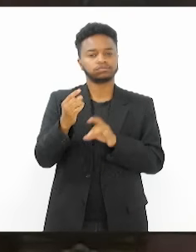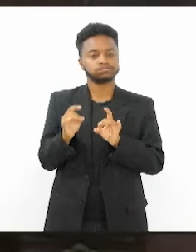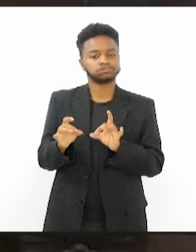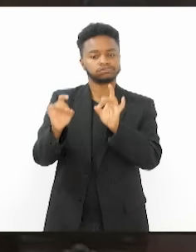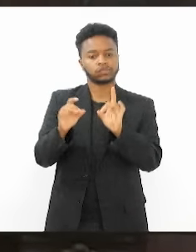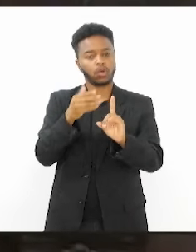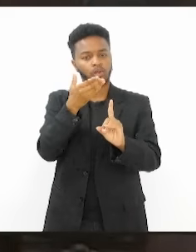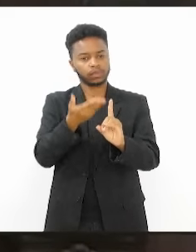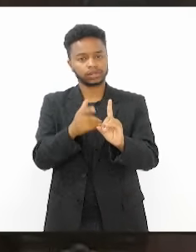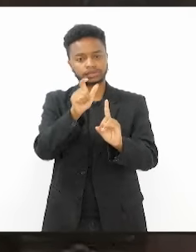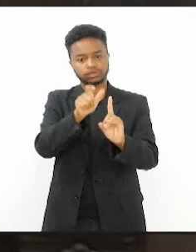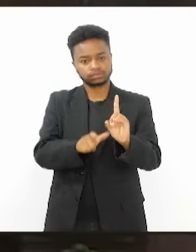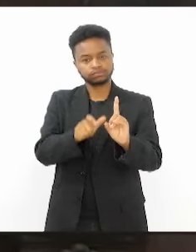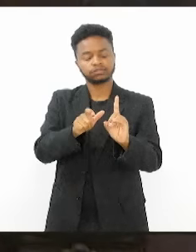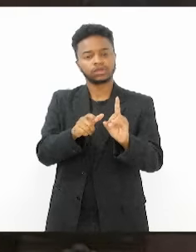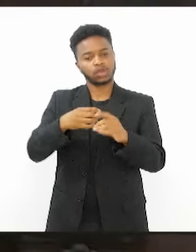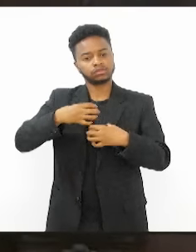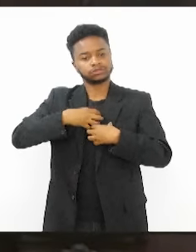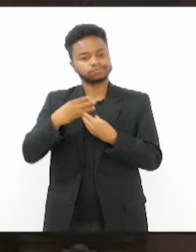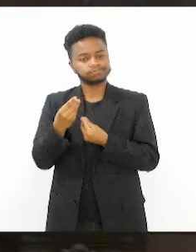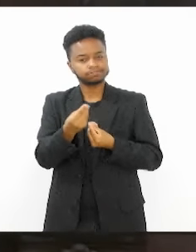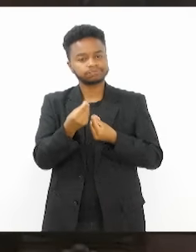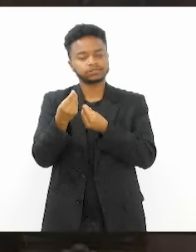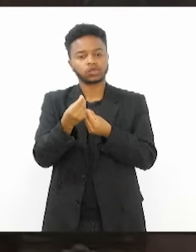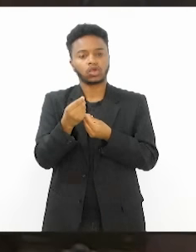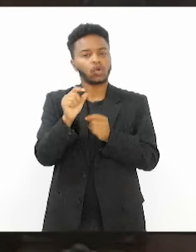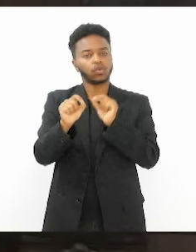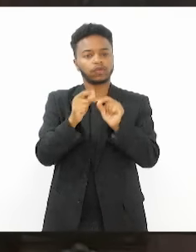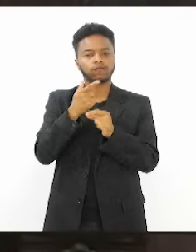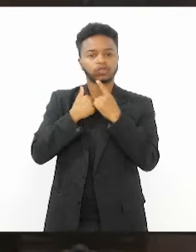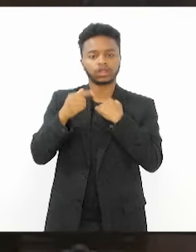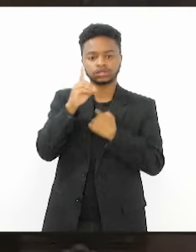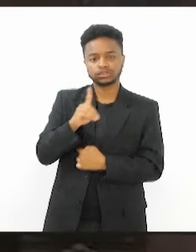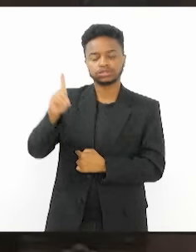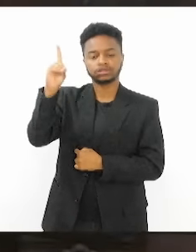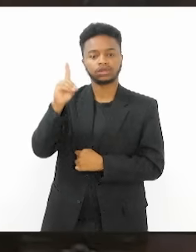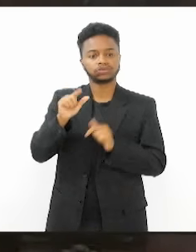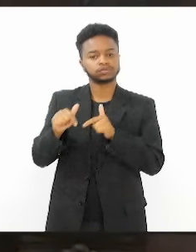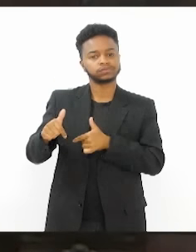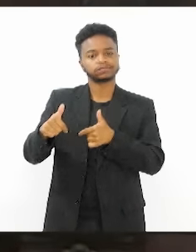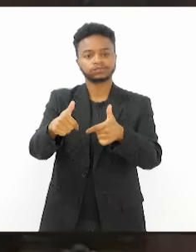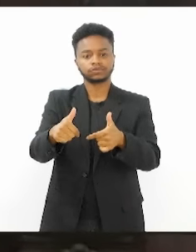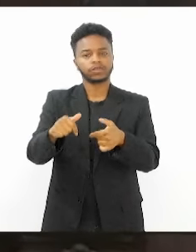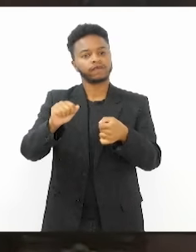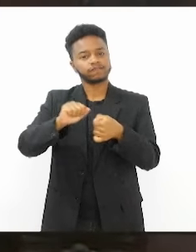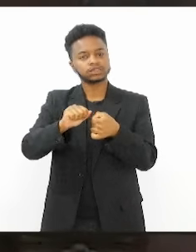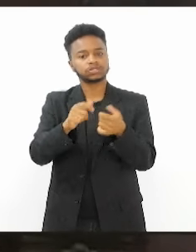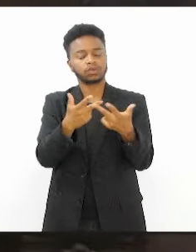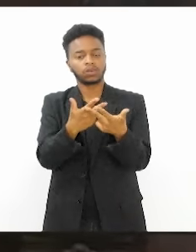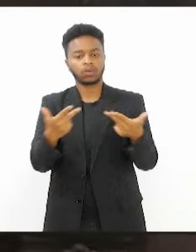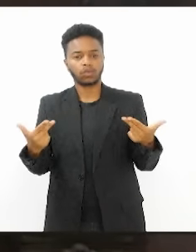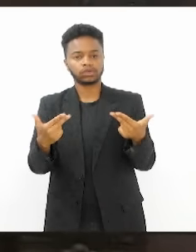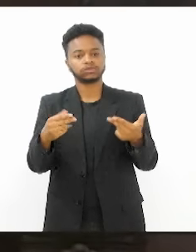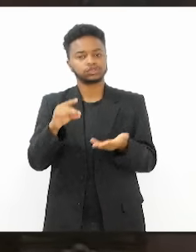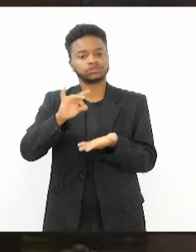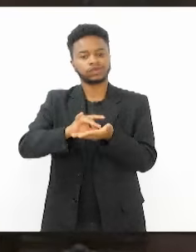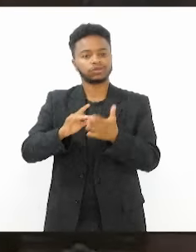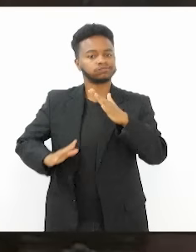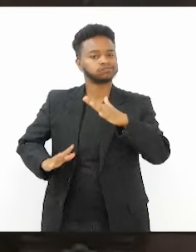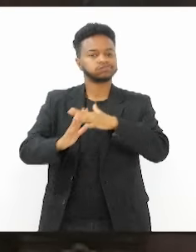soube ser sensível aos desígnios de Deus para realizar feitos que transcendem